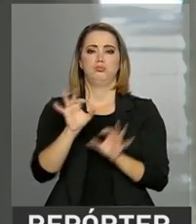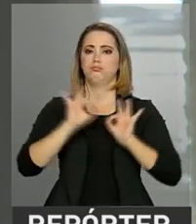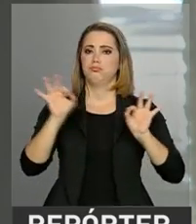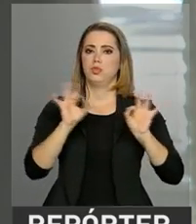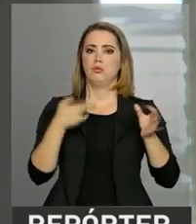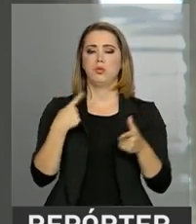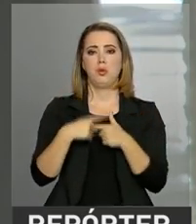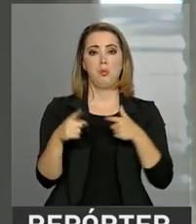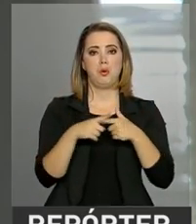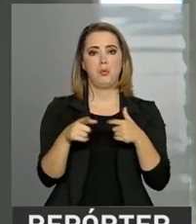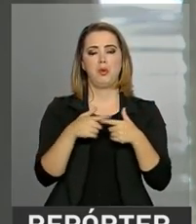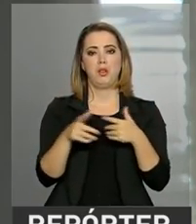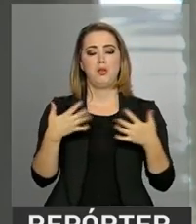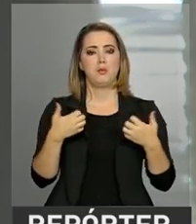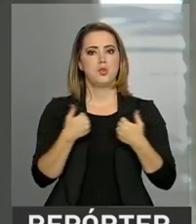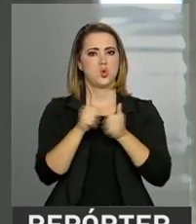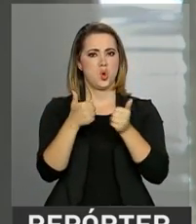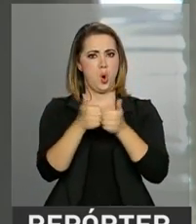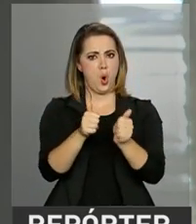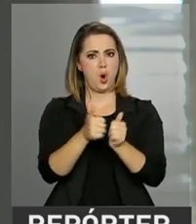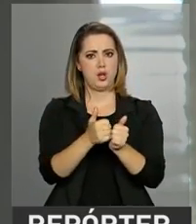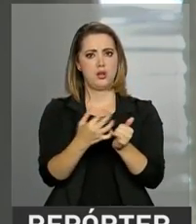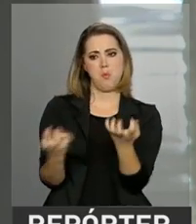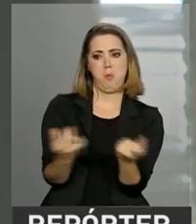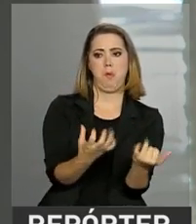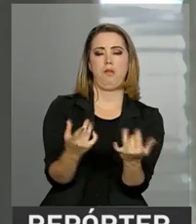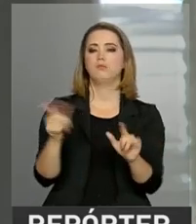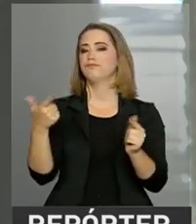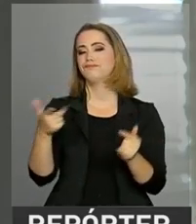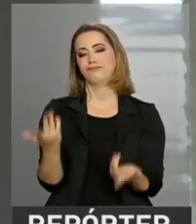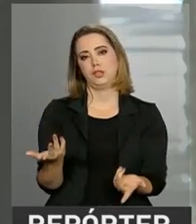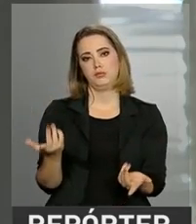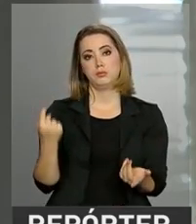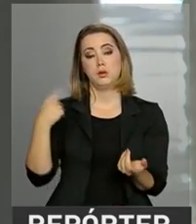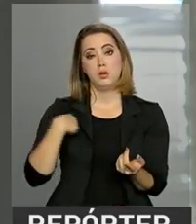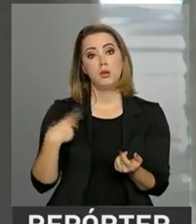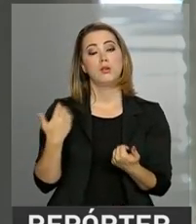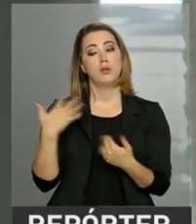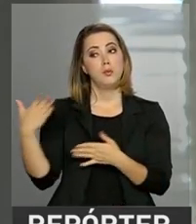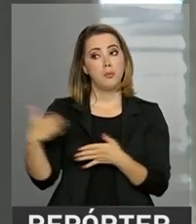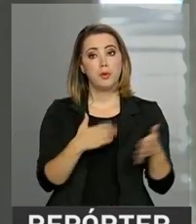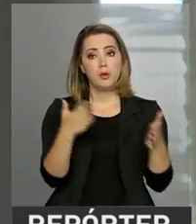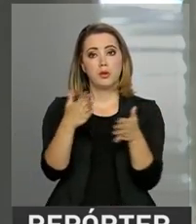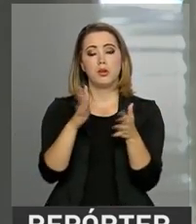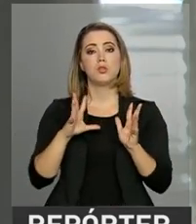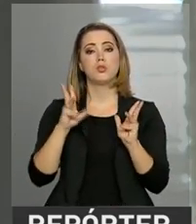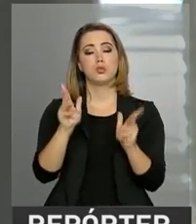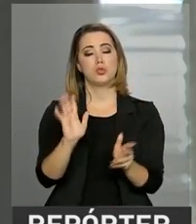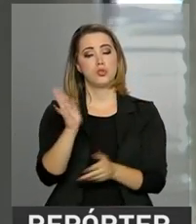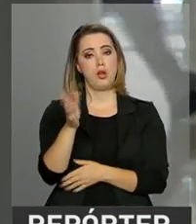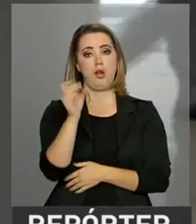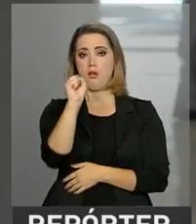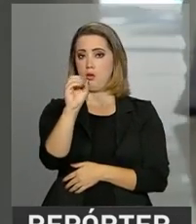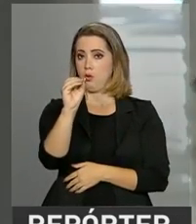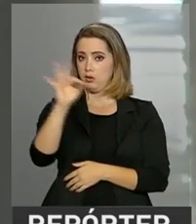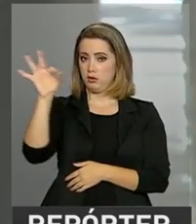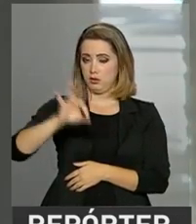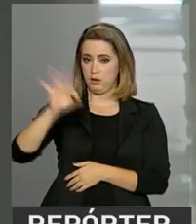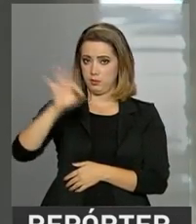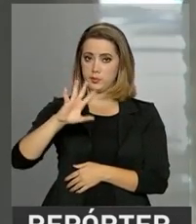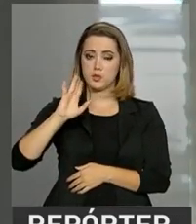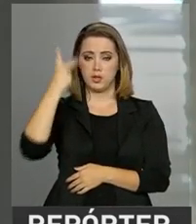de ataques a ônibus ou a prédios públicos ea circulação dos ônibus do transporte coletivo chegou a 80% hoje o